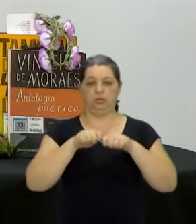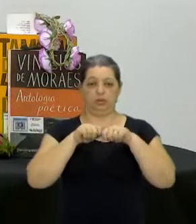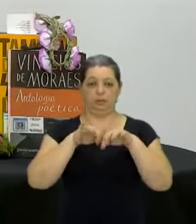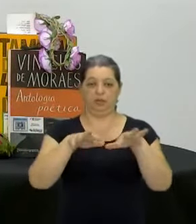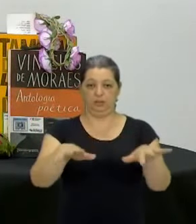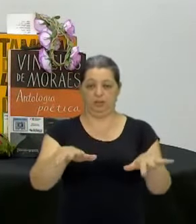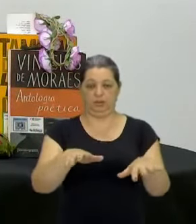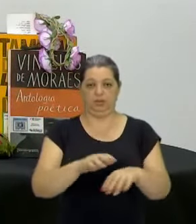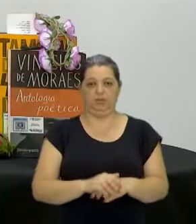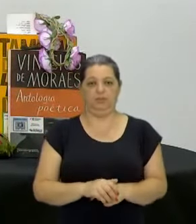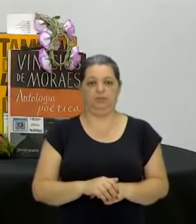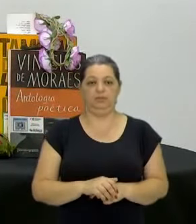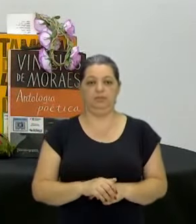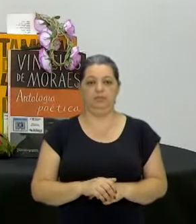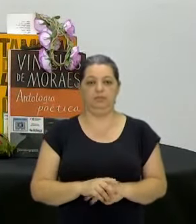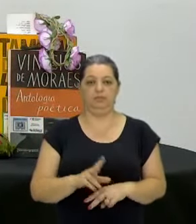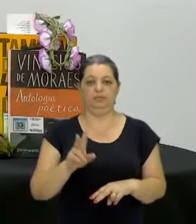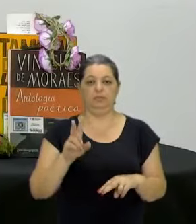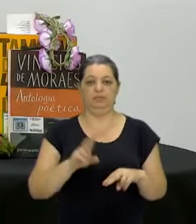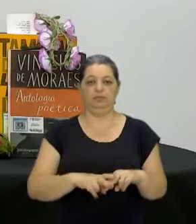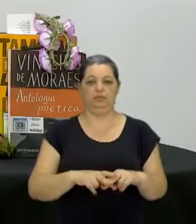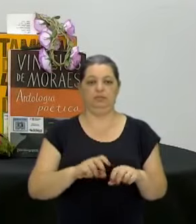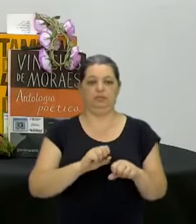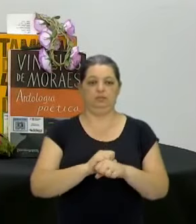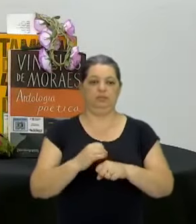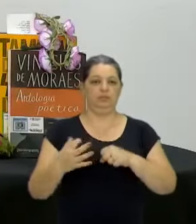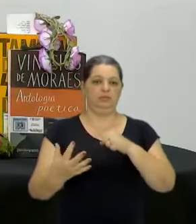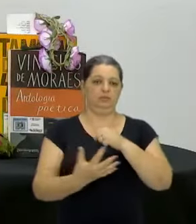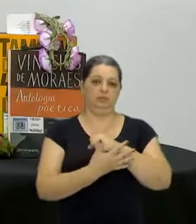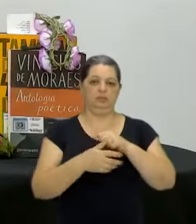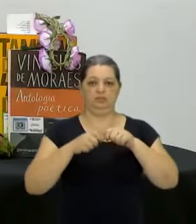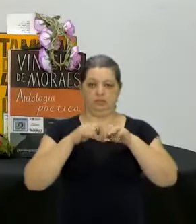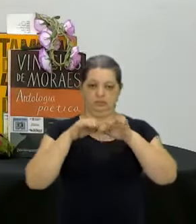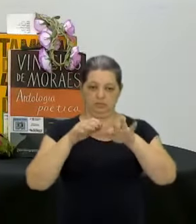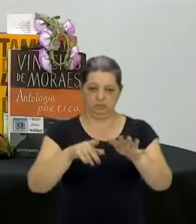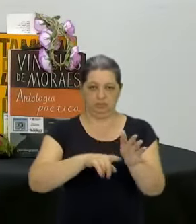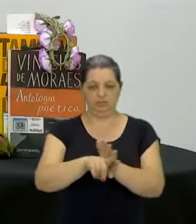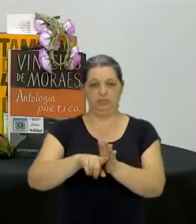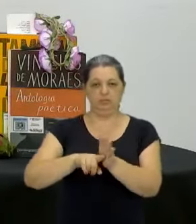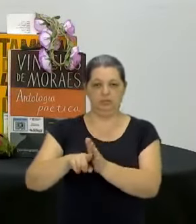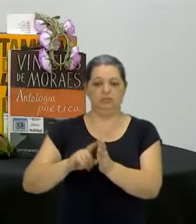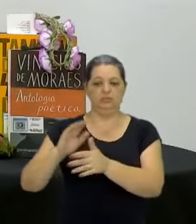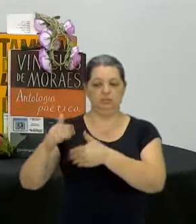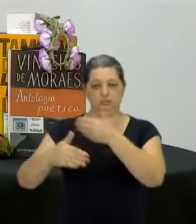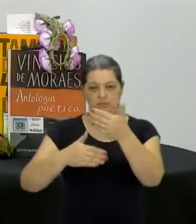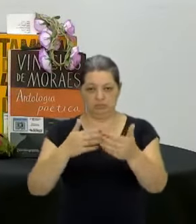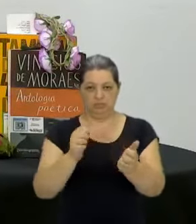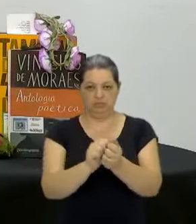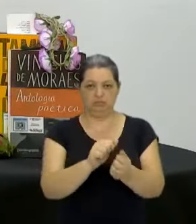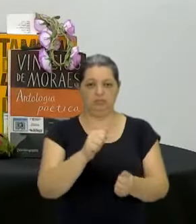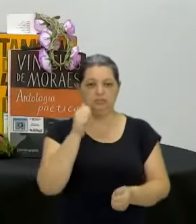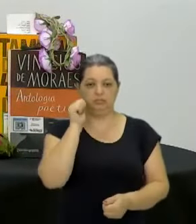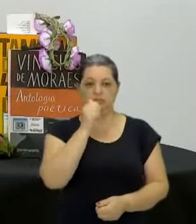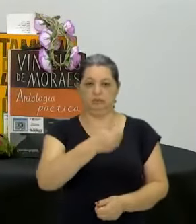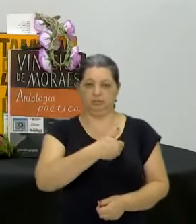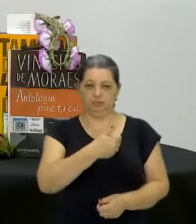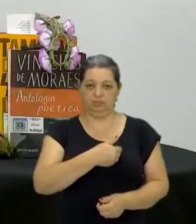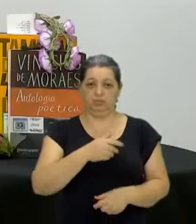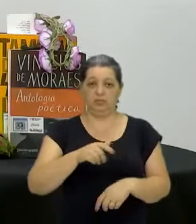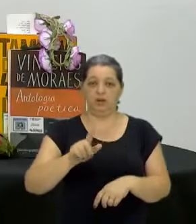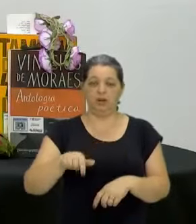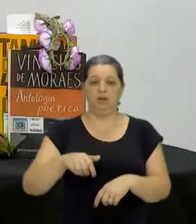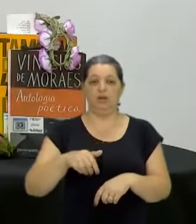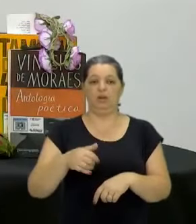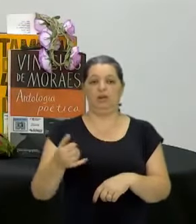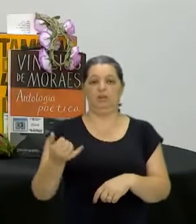conta do coronavírus, a pesquisa que ela desenvolveu junto com a colega. Então é bem importante vocês pesquisarem, como a